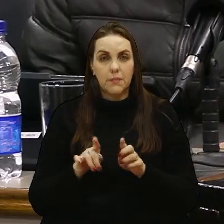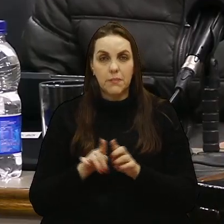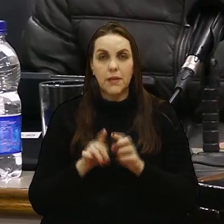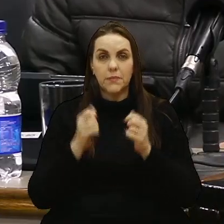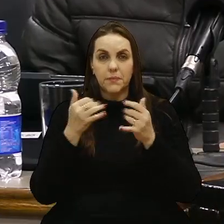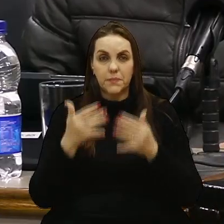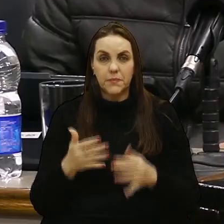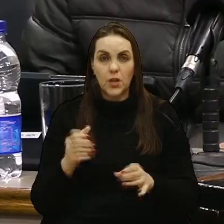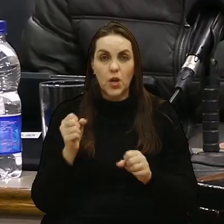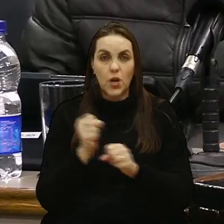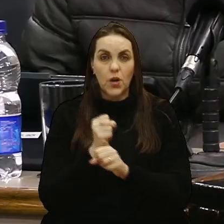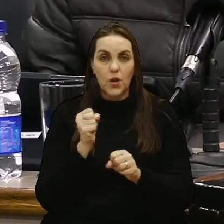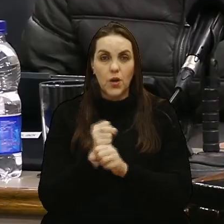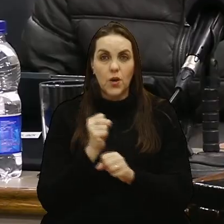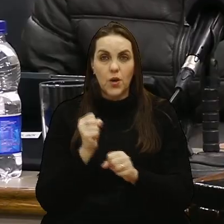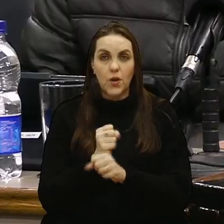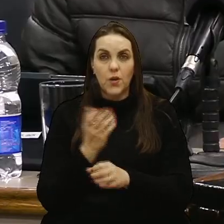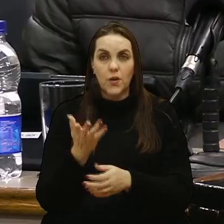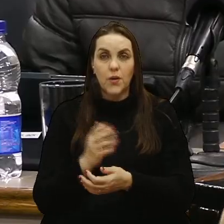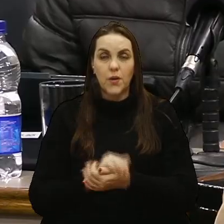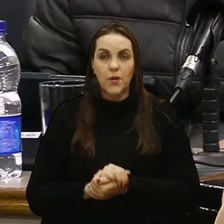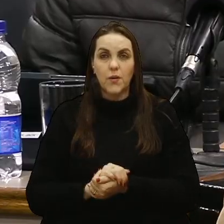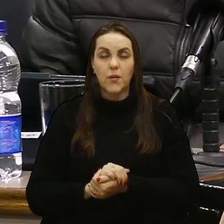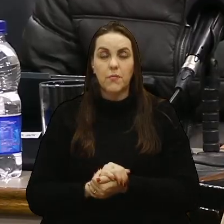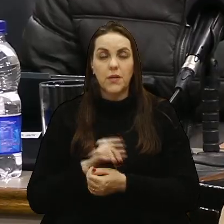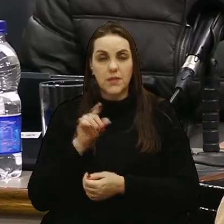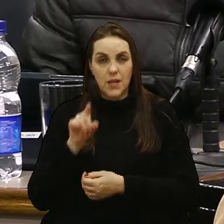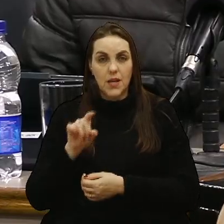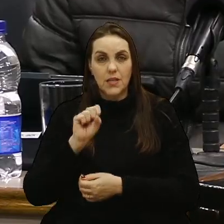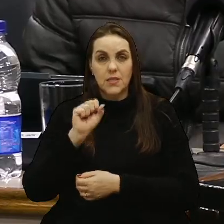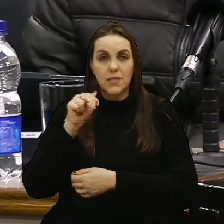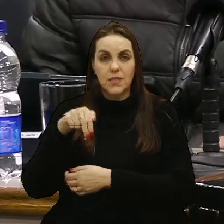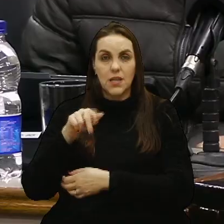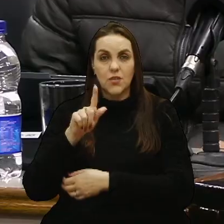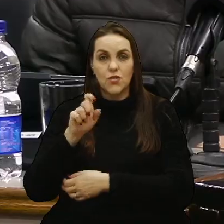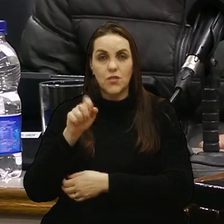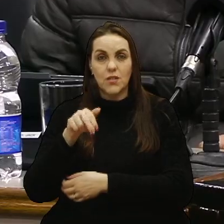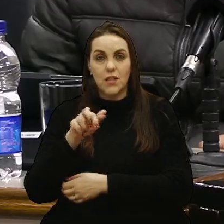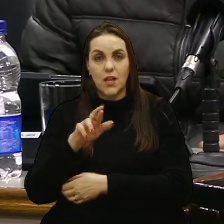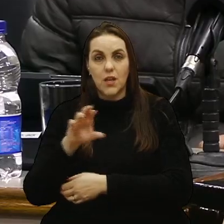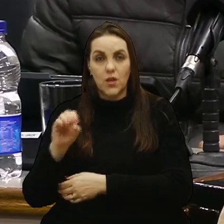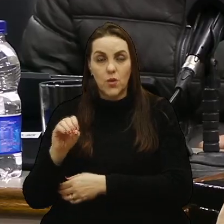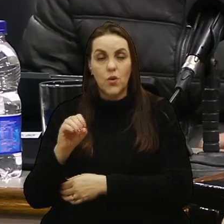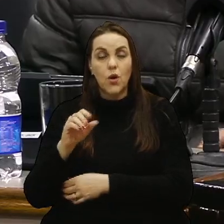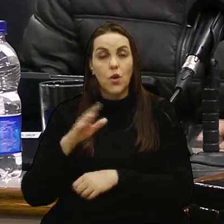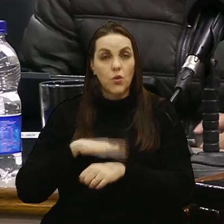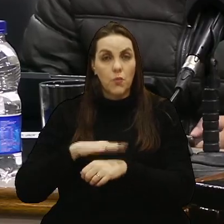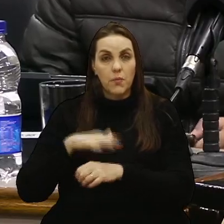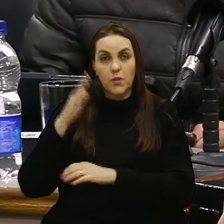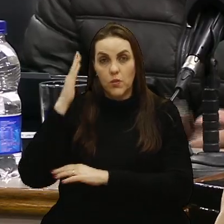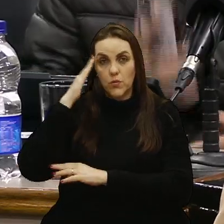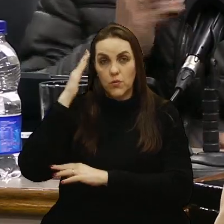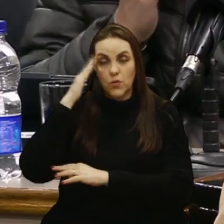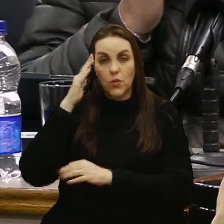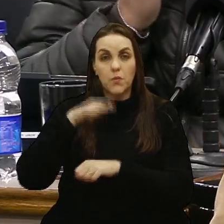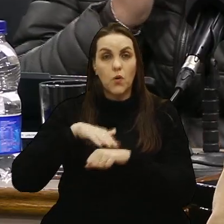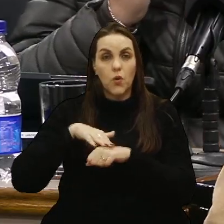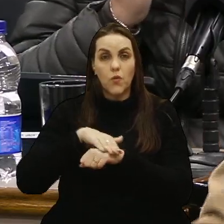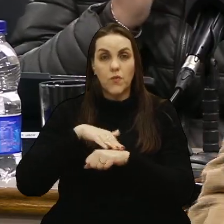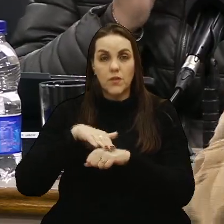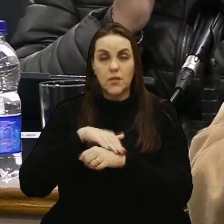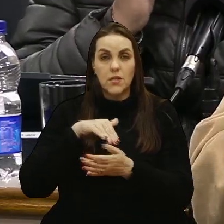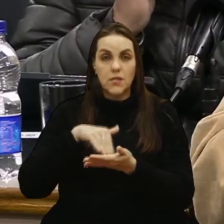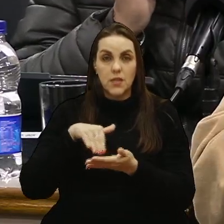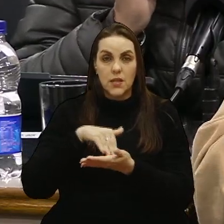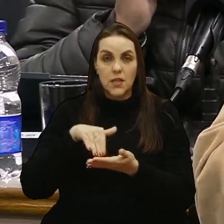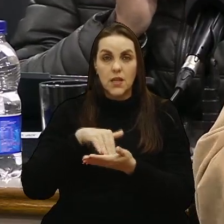obras que foi embargada lá no São Genaro. Assim que eu subi, eu fui falar com o secretário da Habitação, o secretário Silvio. Ele falou, Pedro,